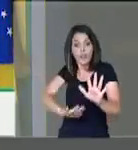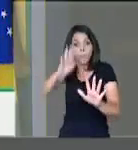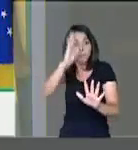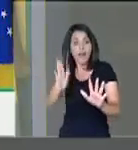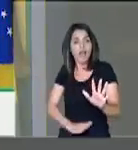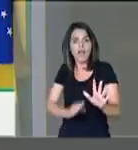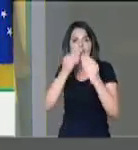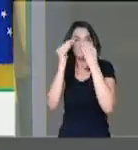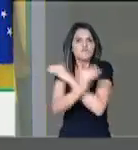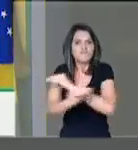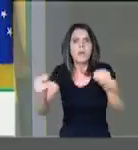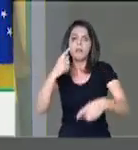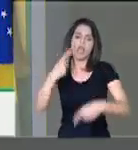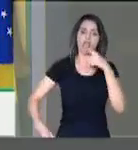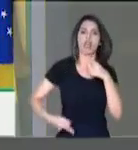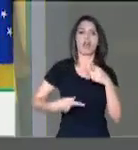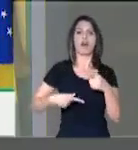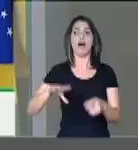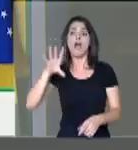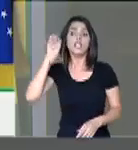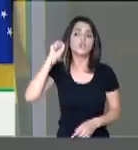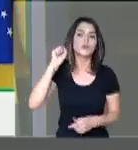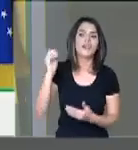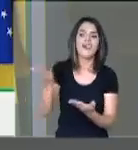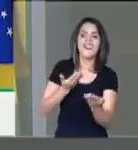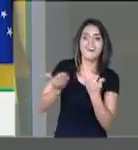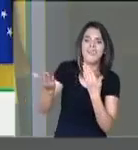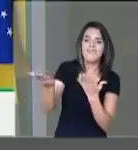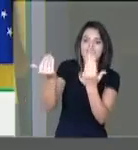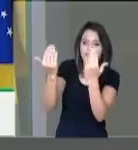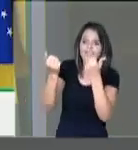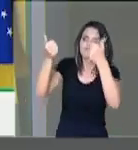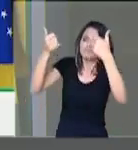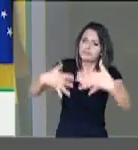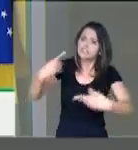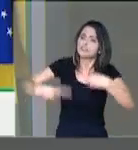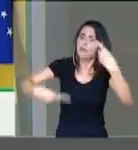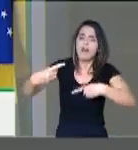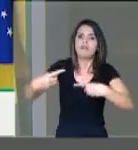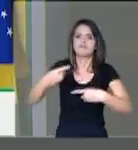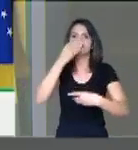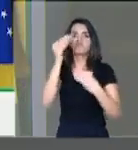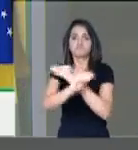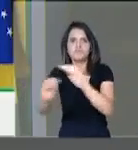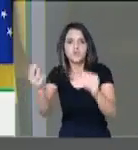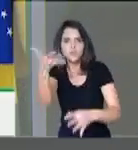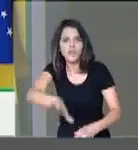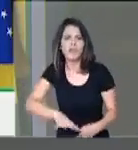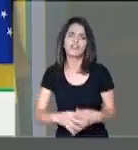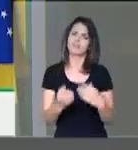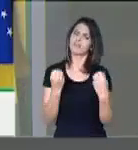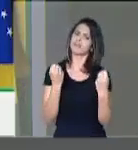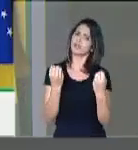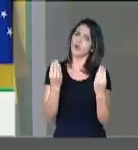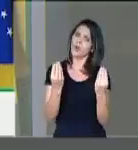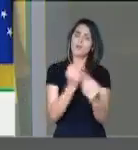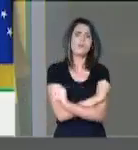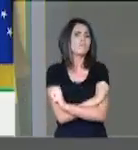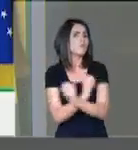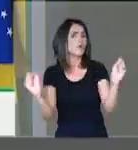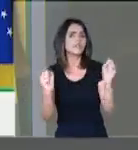quando se restringe à escuta a funai ea fundação palmares não é possível que a gente